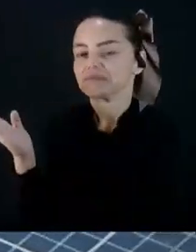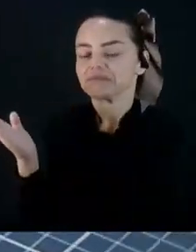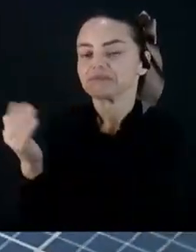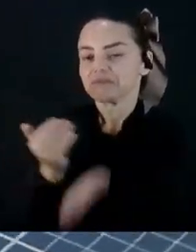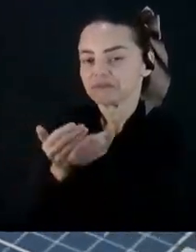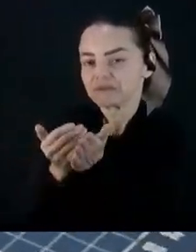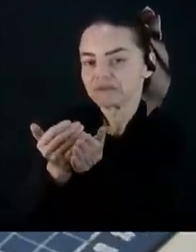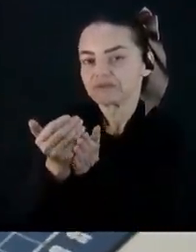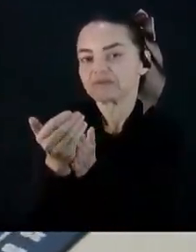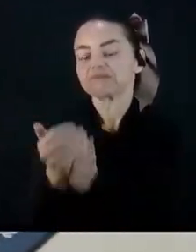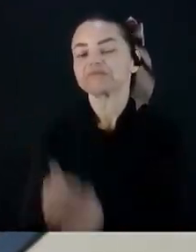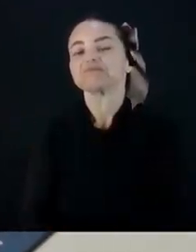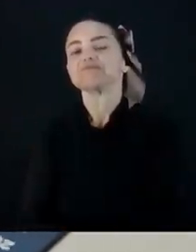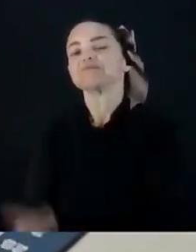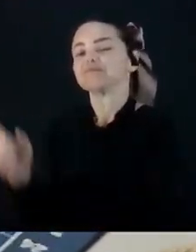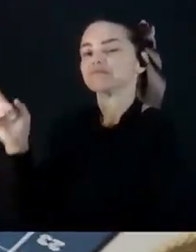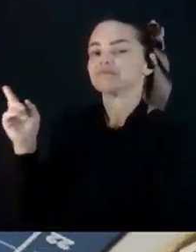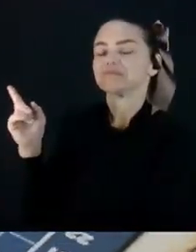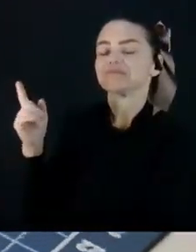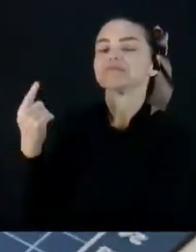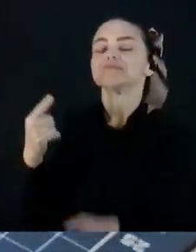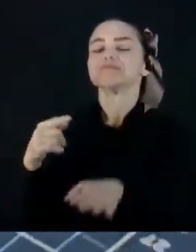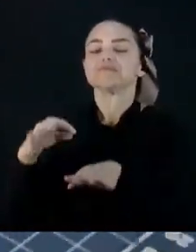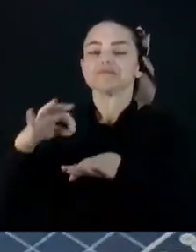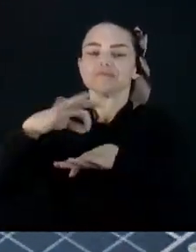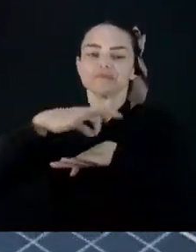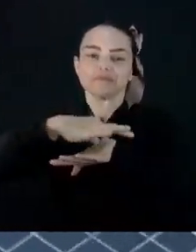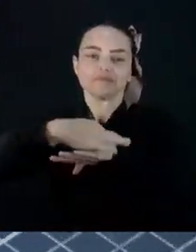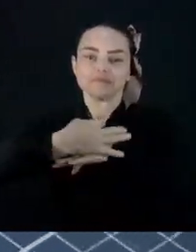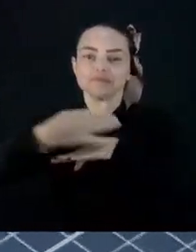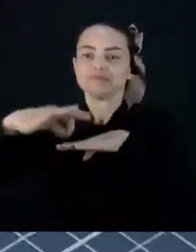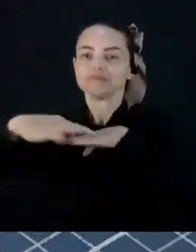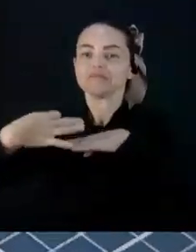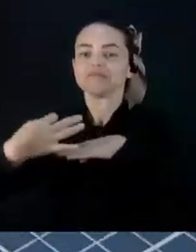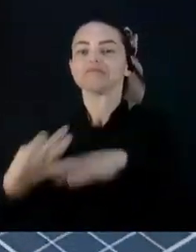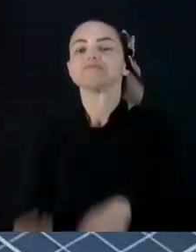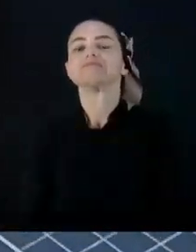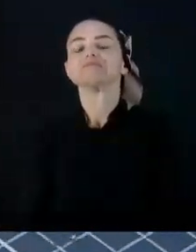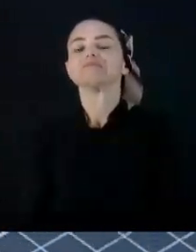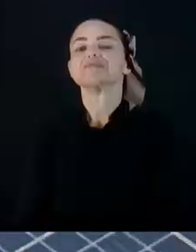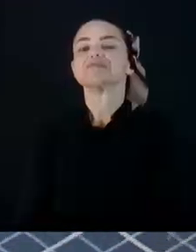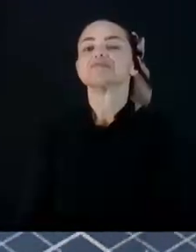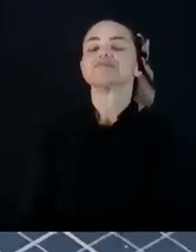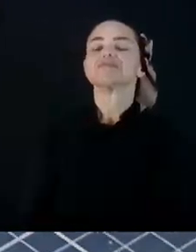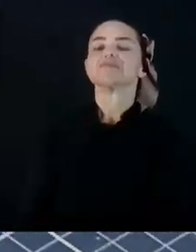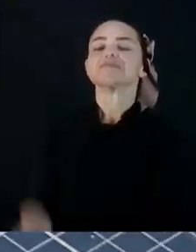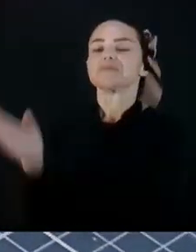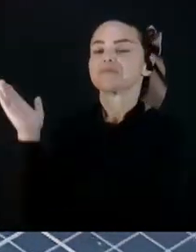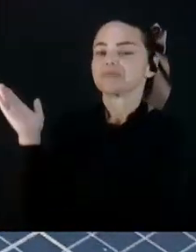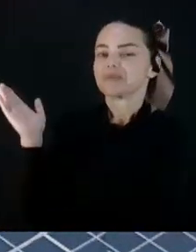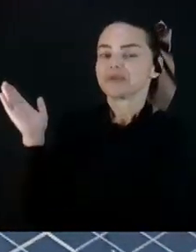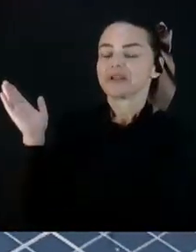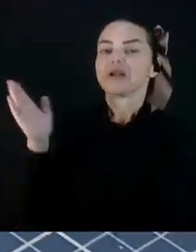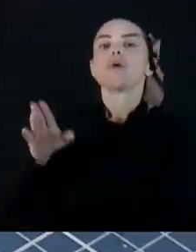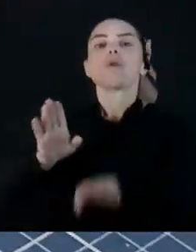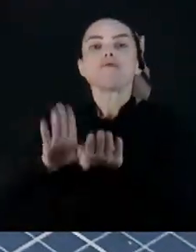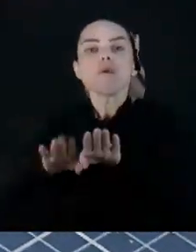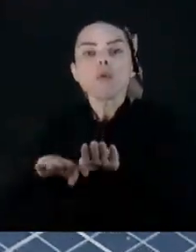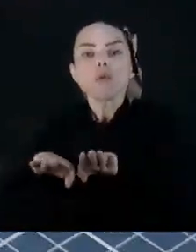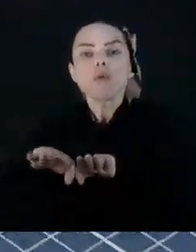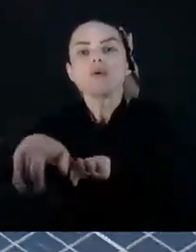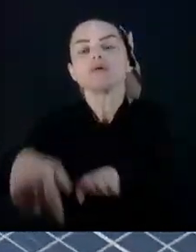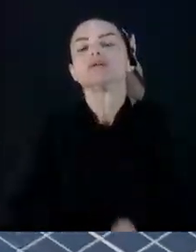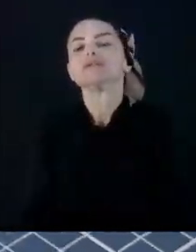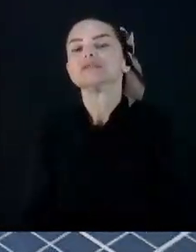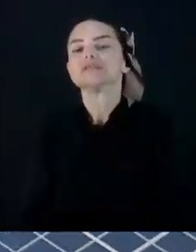Segura com o alfinete, porque nós vamos passar uma costura nas 2 extremidades, tá? As 2 extremidades